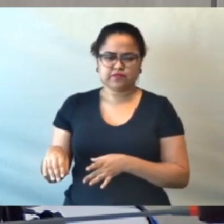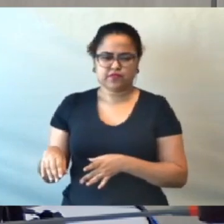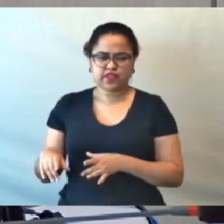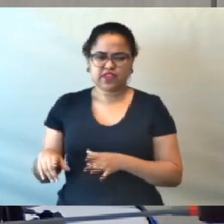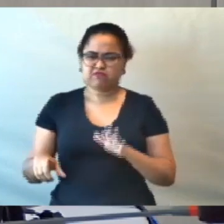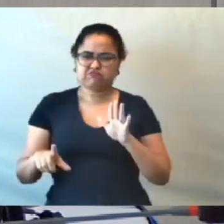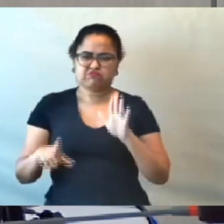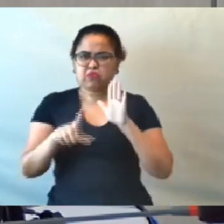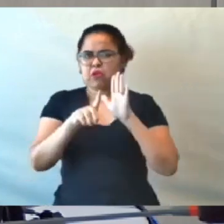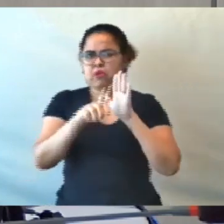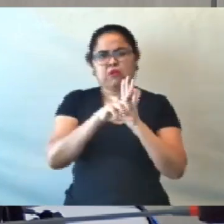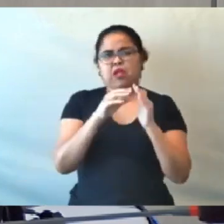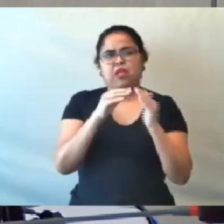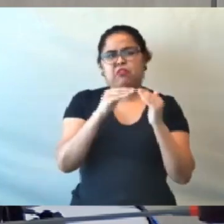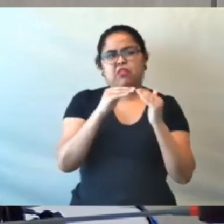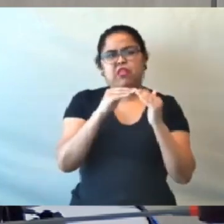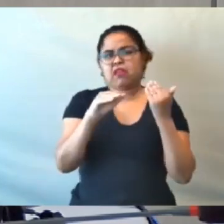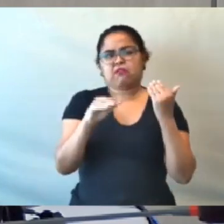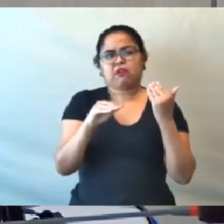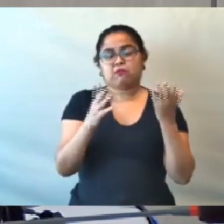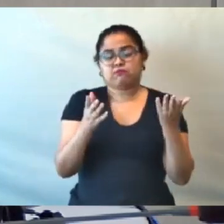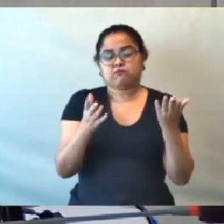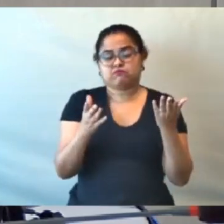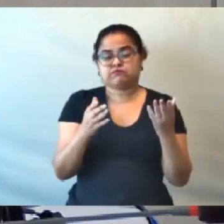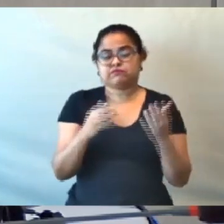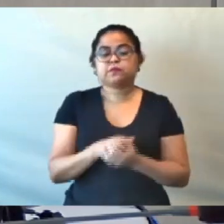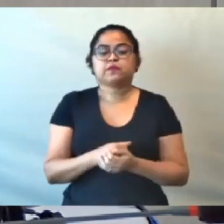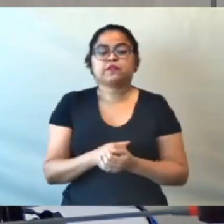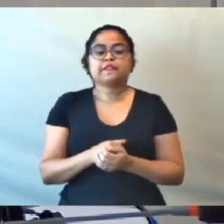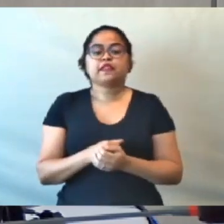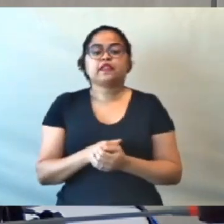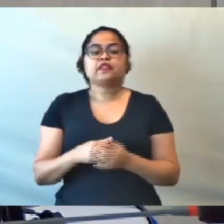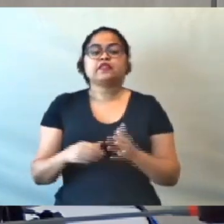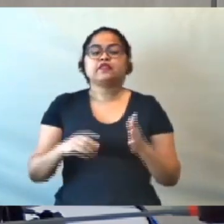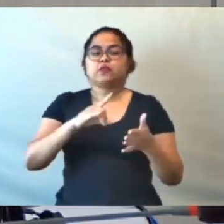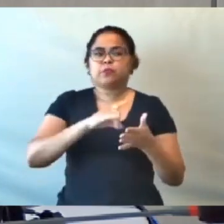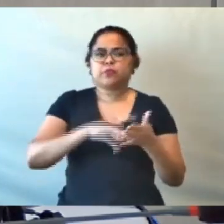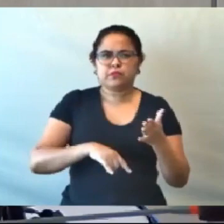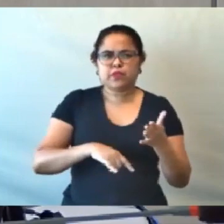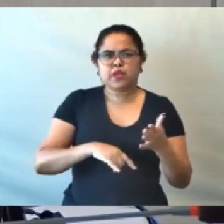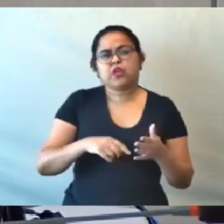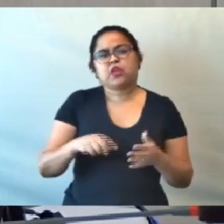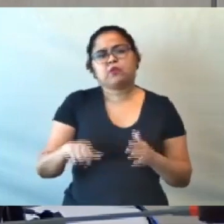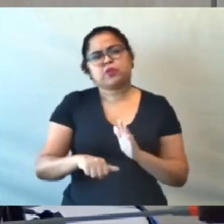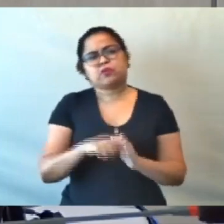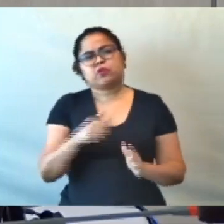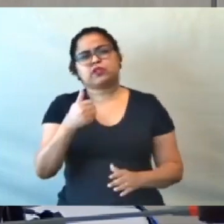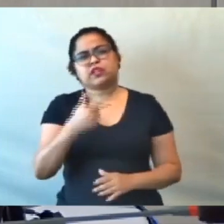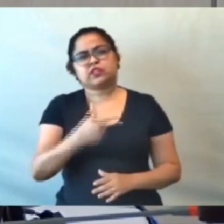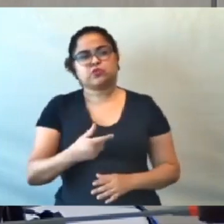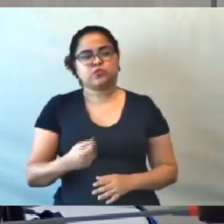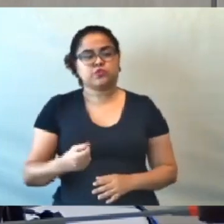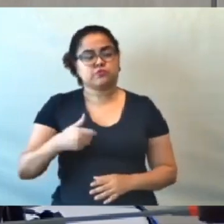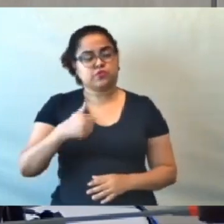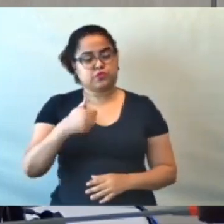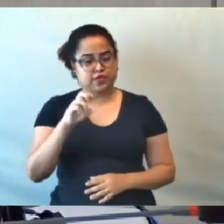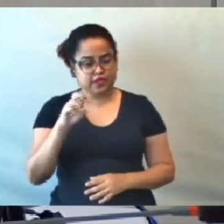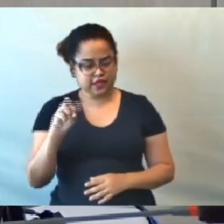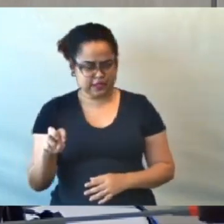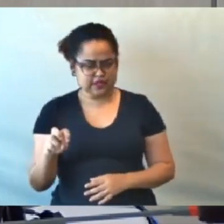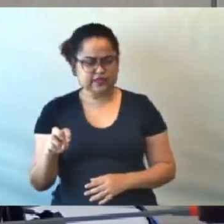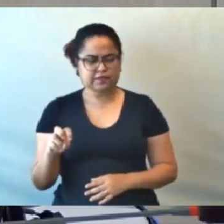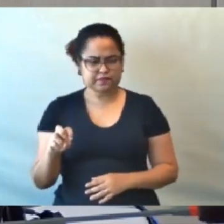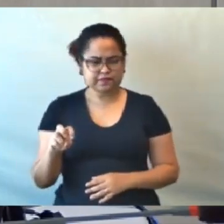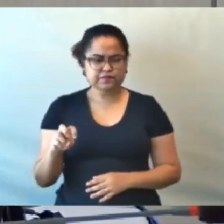falando o seguinte: nós tivemos um primeiro contrato em 2015, 2015 começou, então, a operação, né,